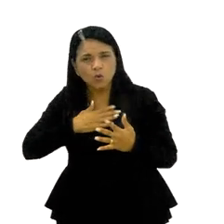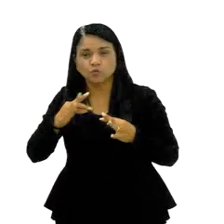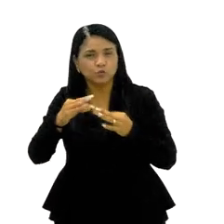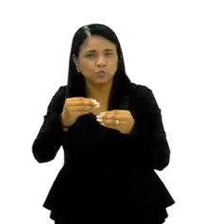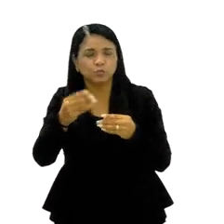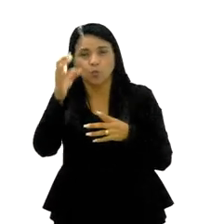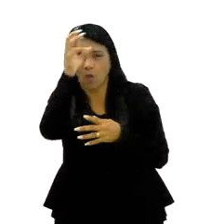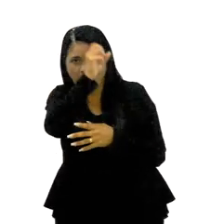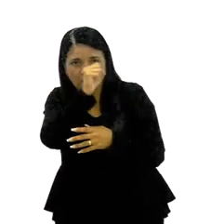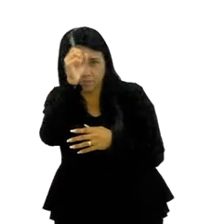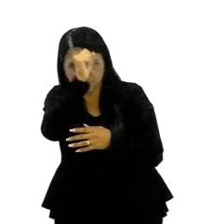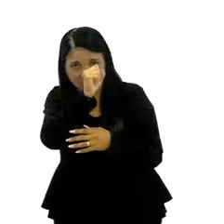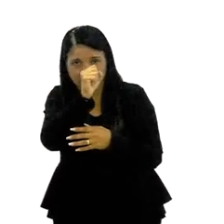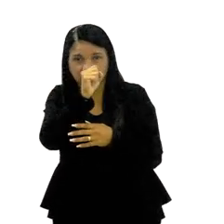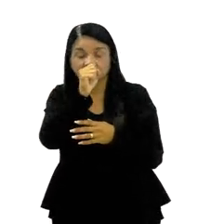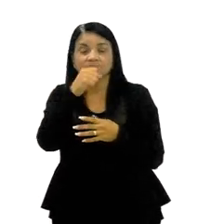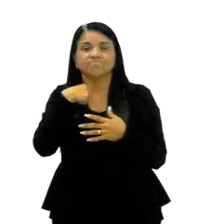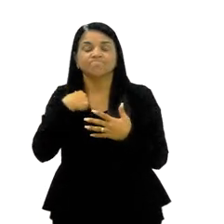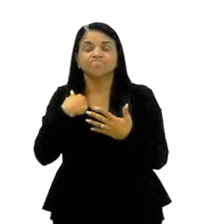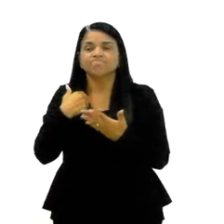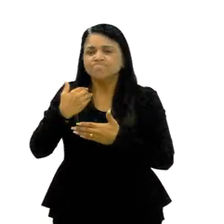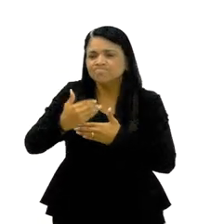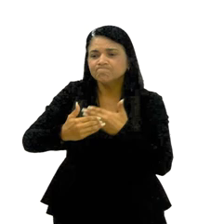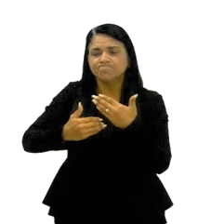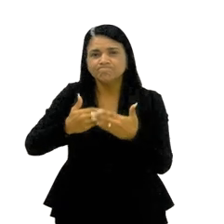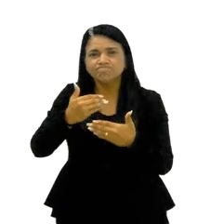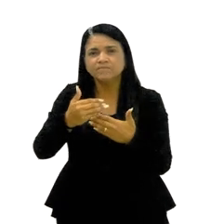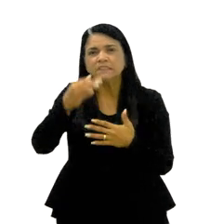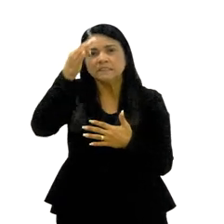para fazer. E eu fui meio que aprendendo isso e fui